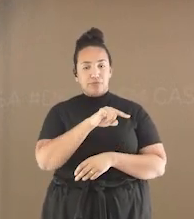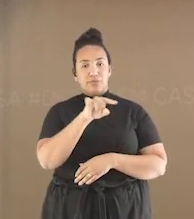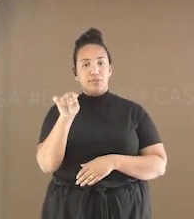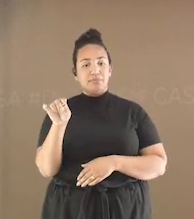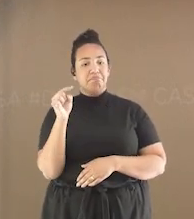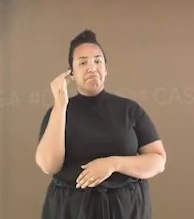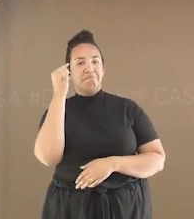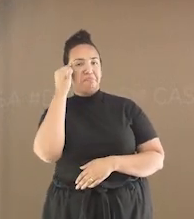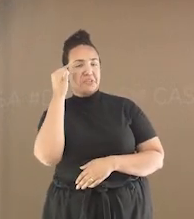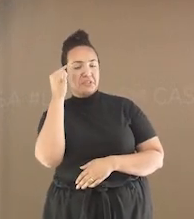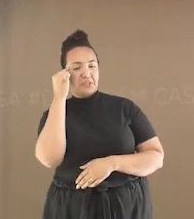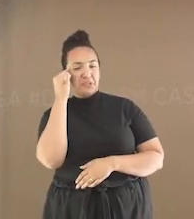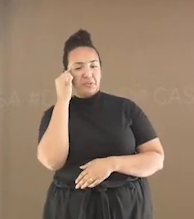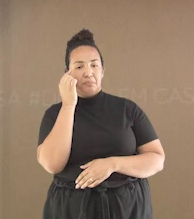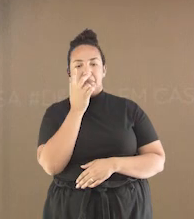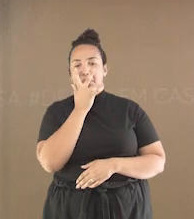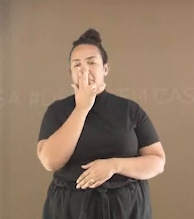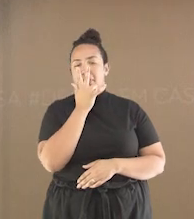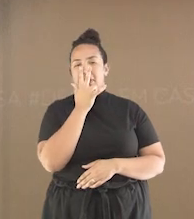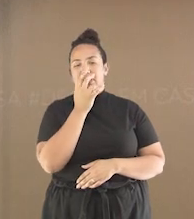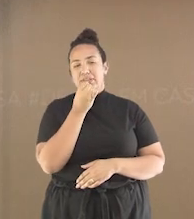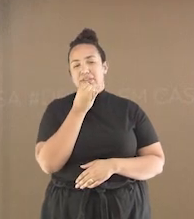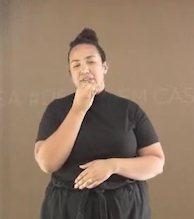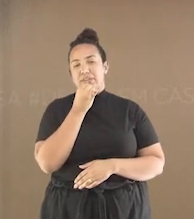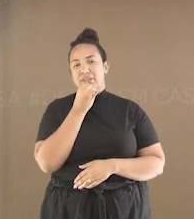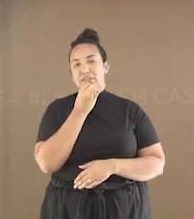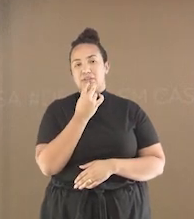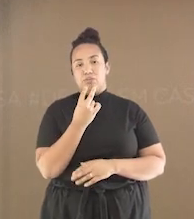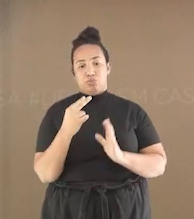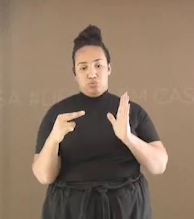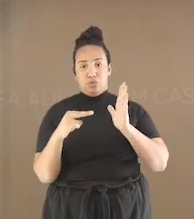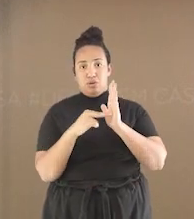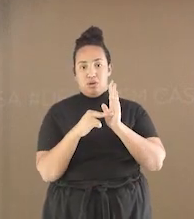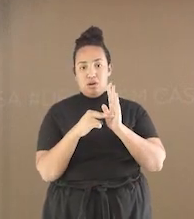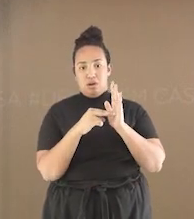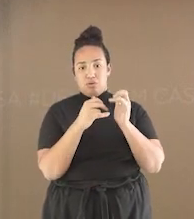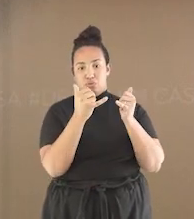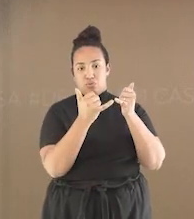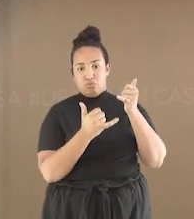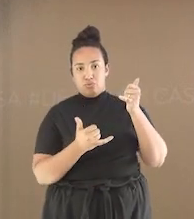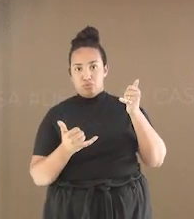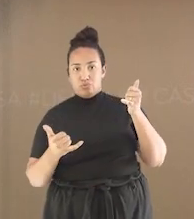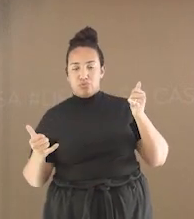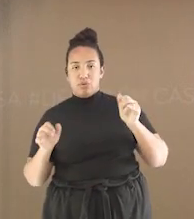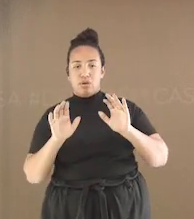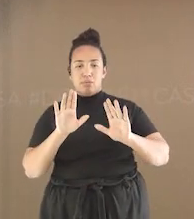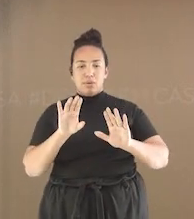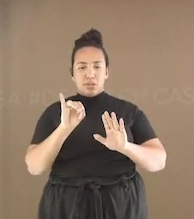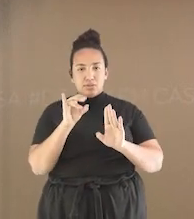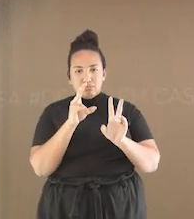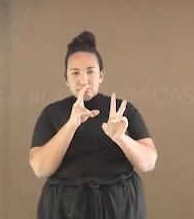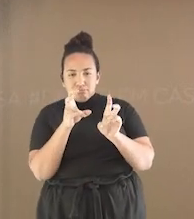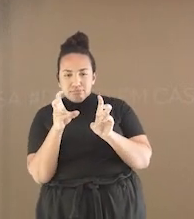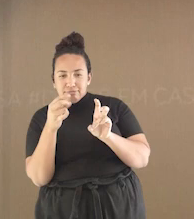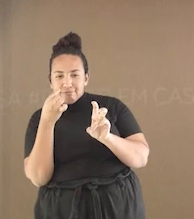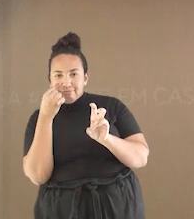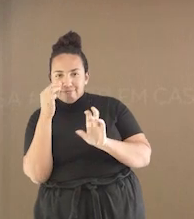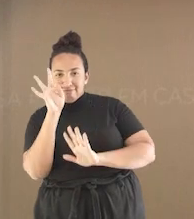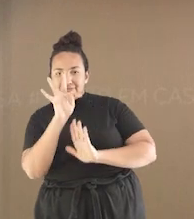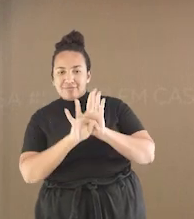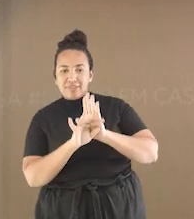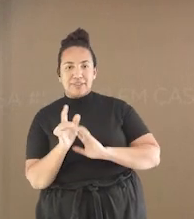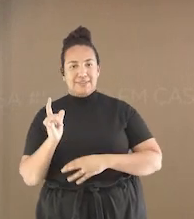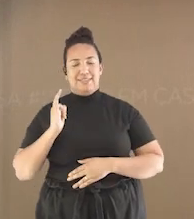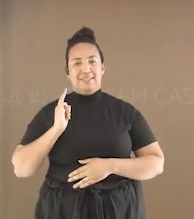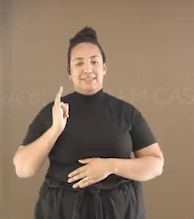pode até pensar que trata-se apenas de um fio de carregador. Mas, se observar bem, vai perceber que existe um